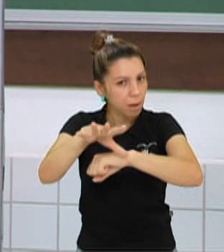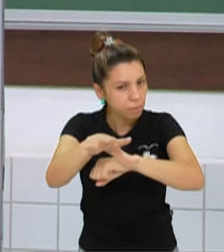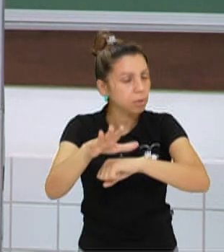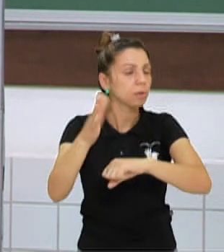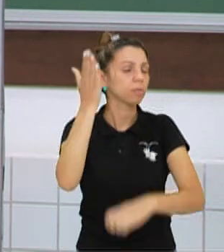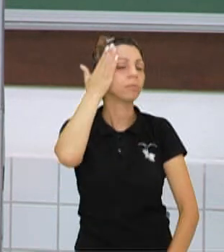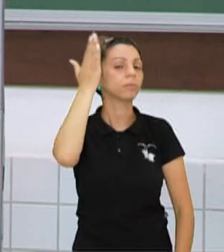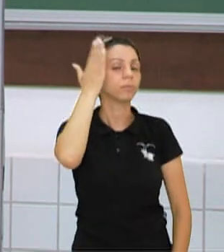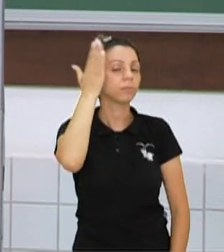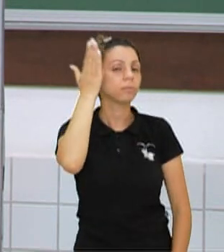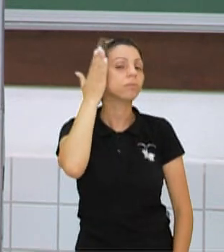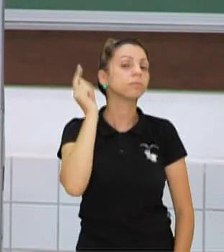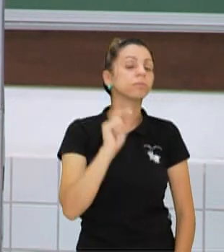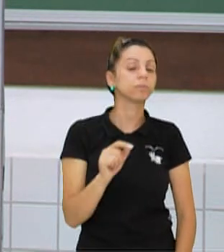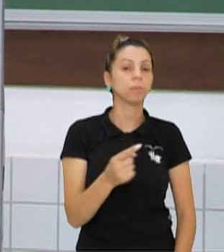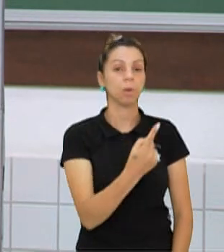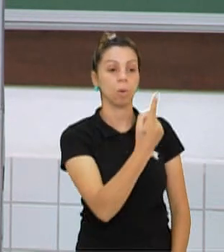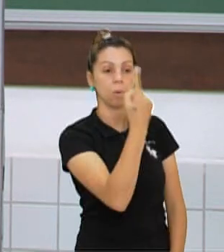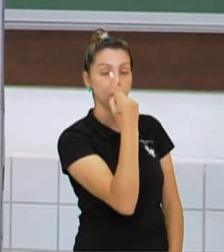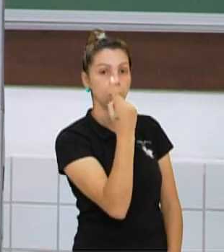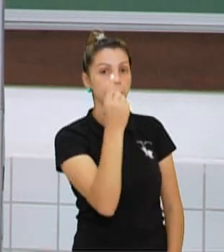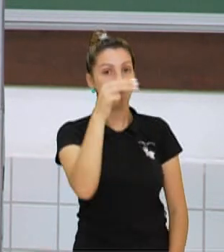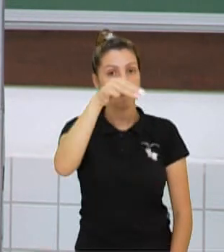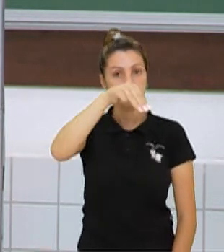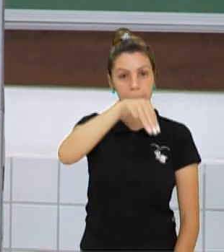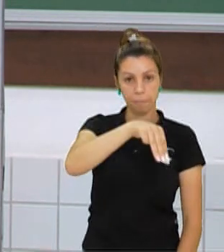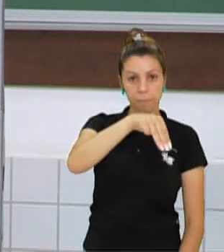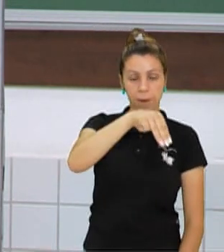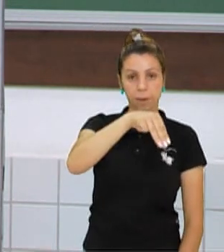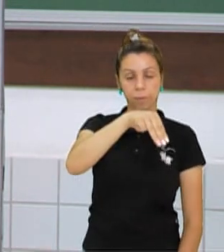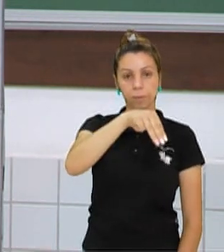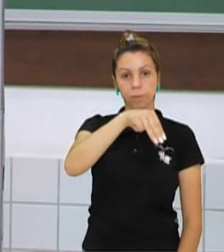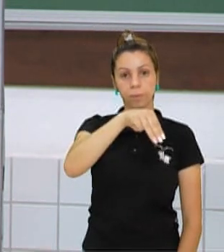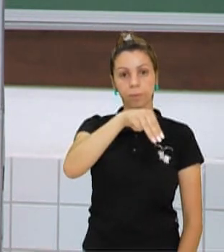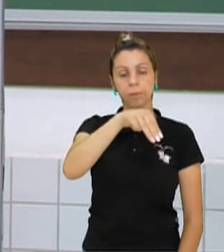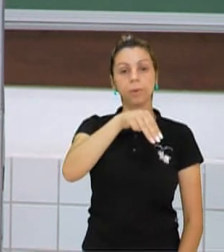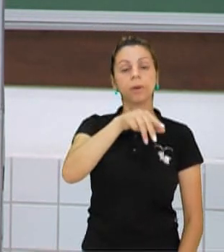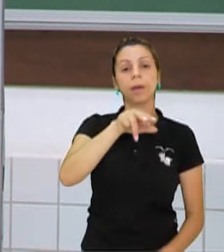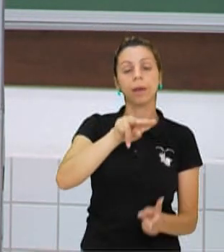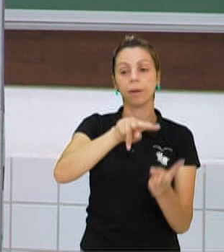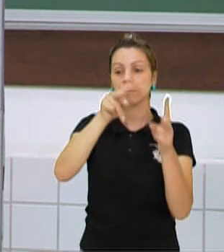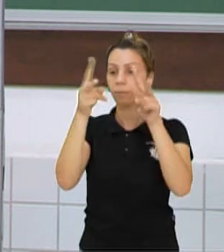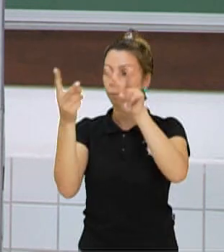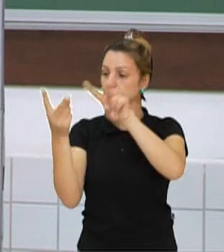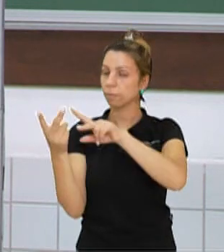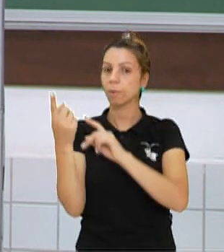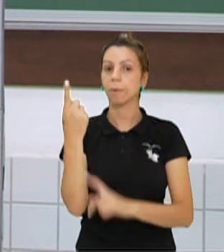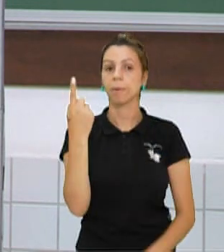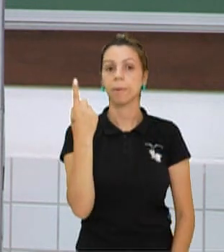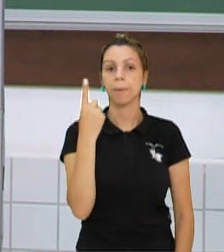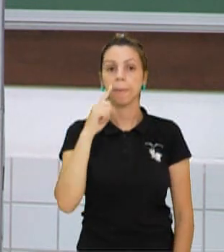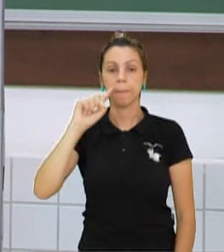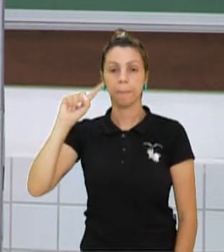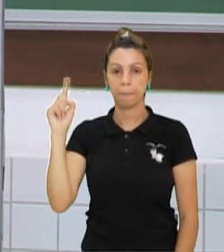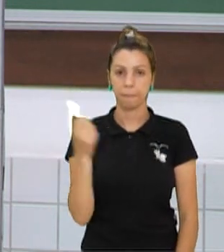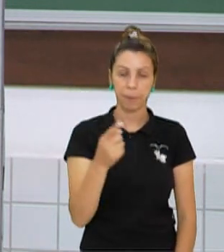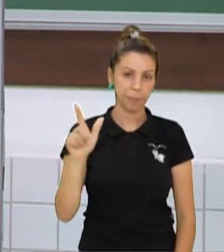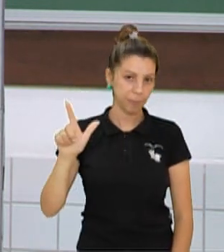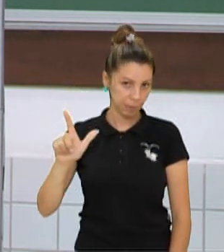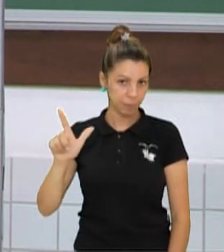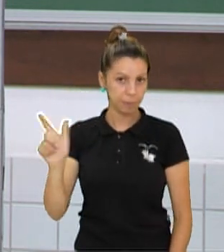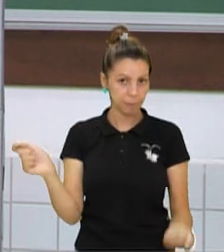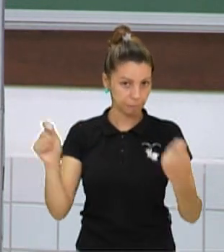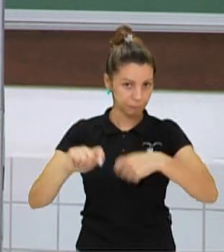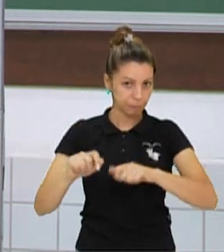sei que 1 metro cúbico, ou seja, o volume de 1 metro cúbico equivale a 1.000 litros de